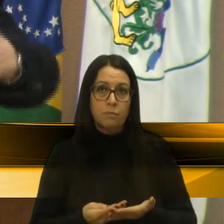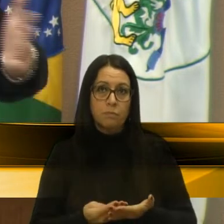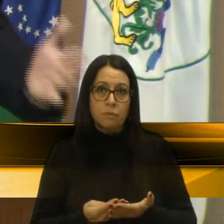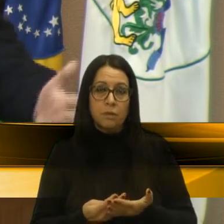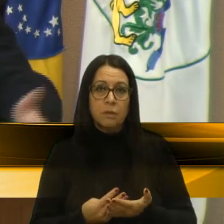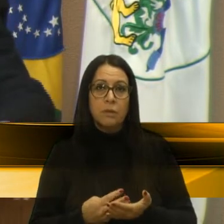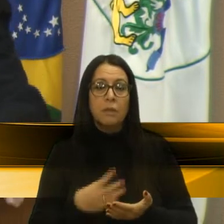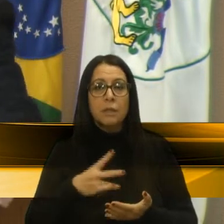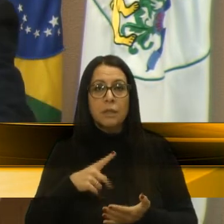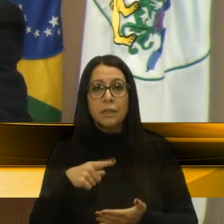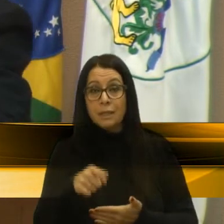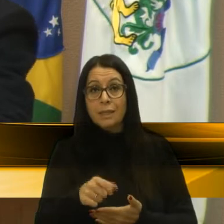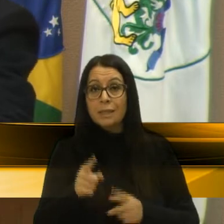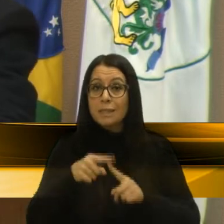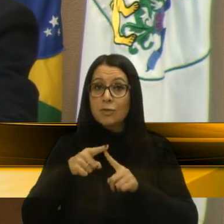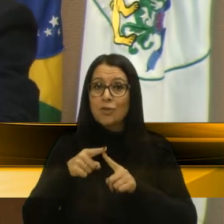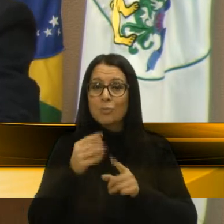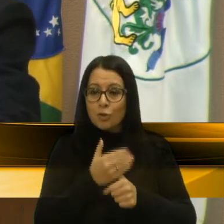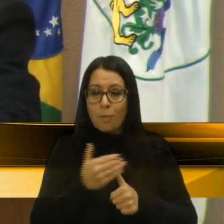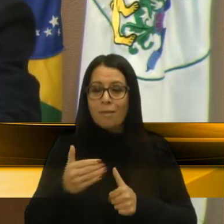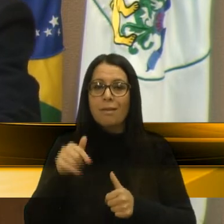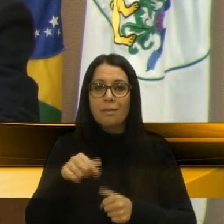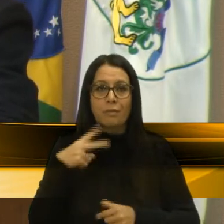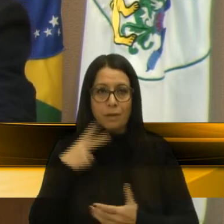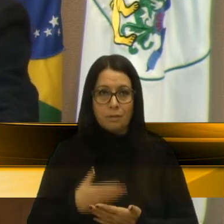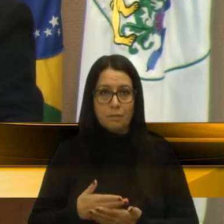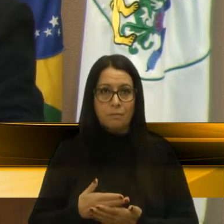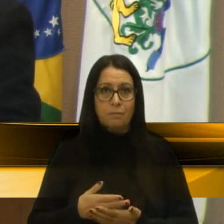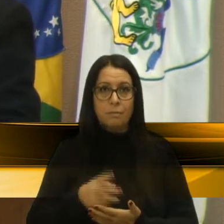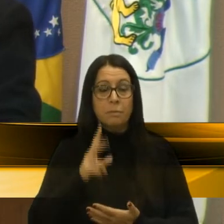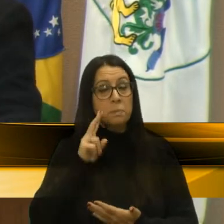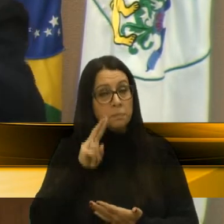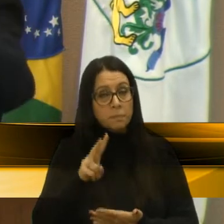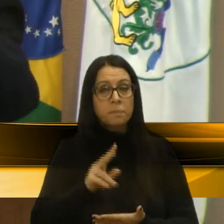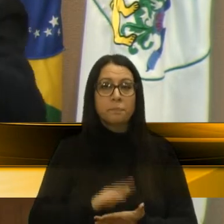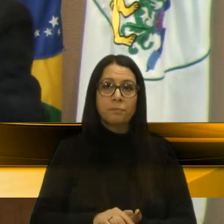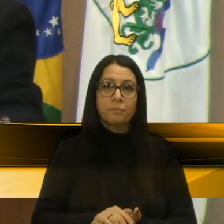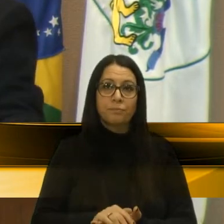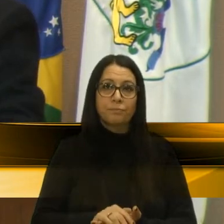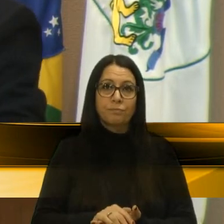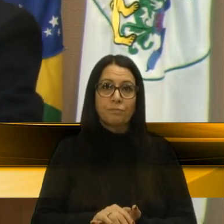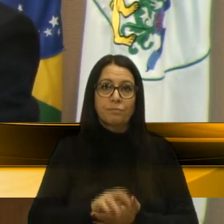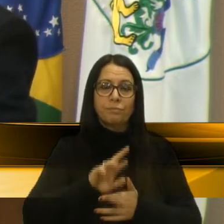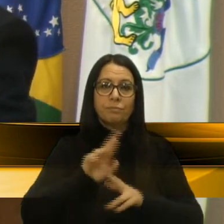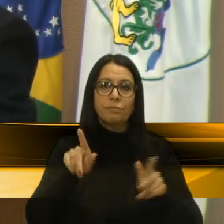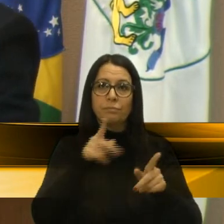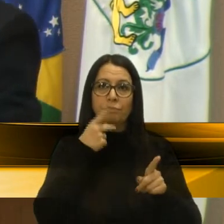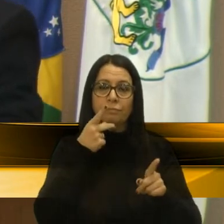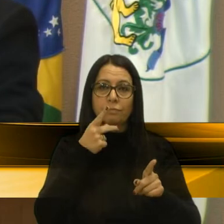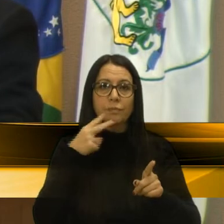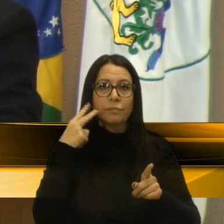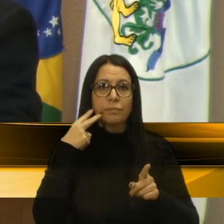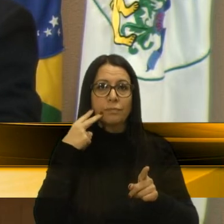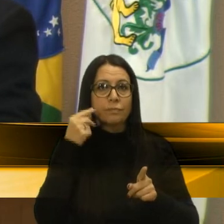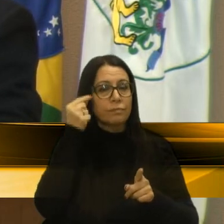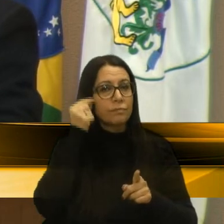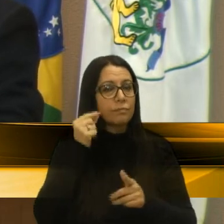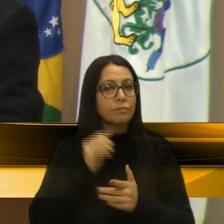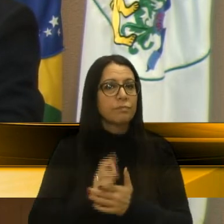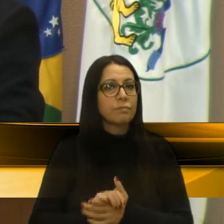bueiro, né? Então, é o meu perfil. Não significa dizer, vereador Arlindo Bandeira, que não respeite o seu perfil. É